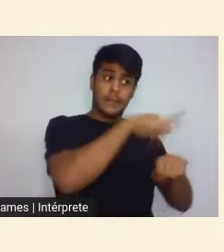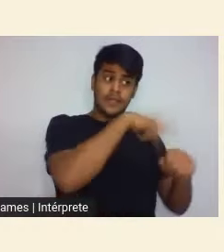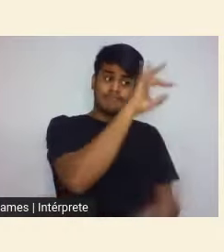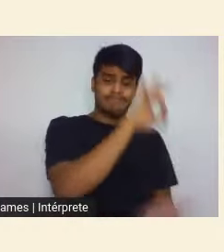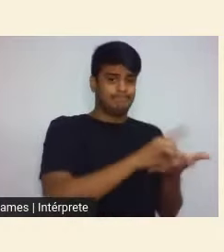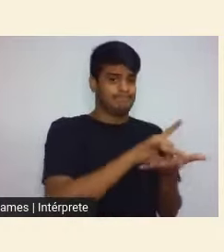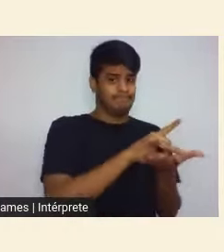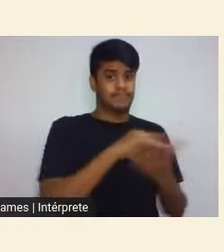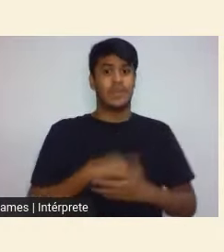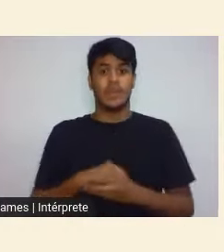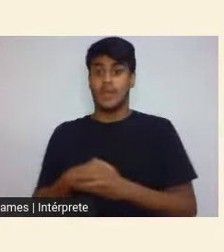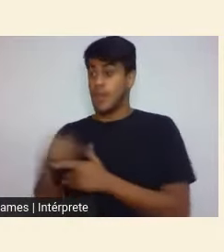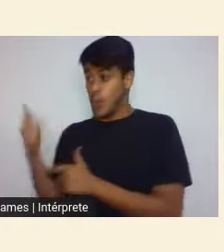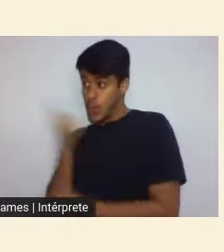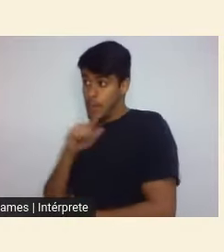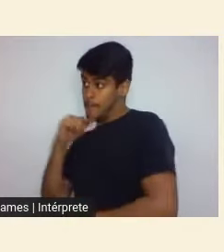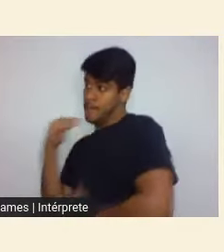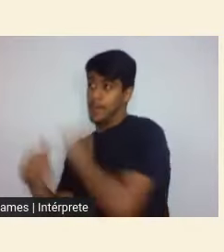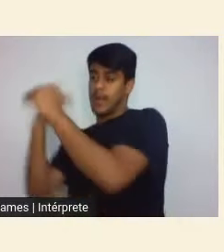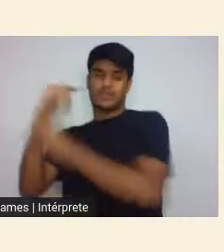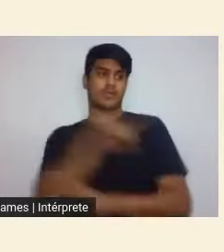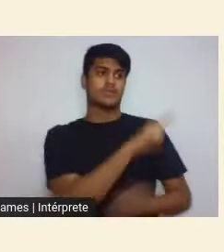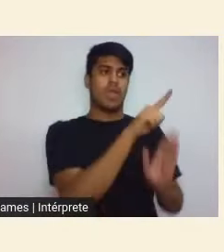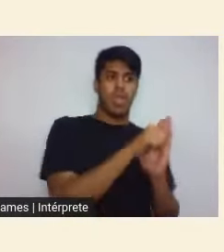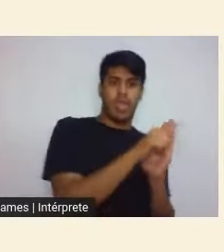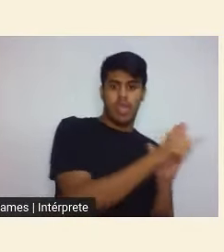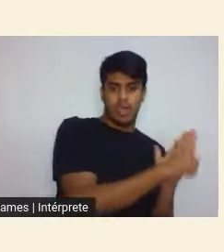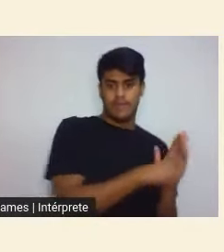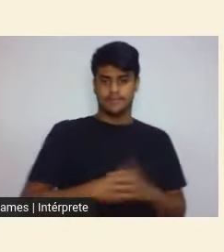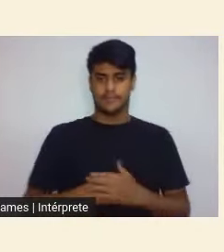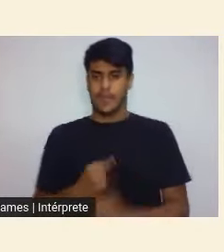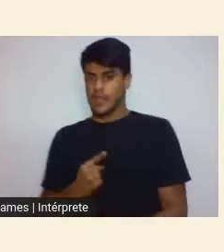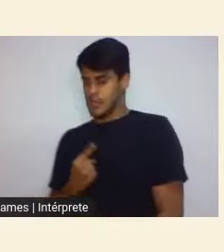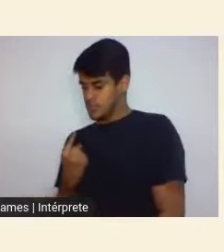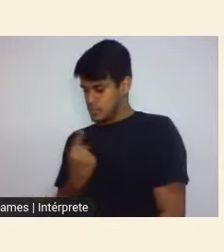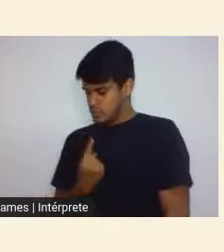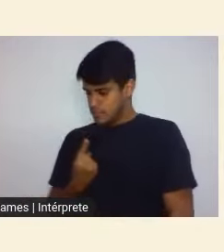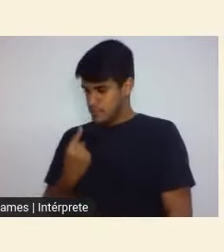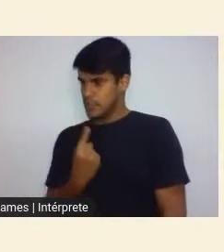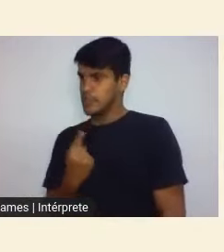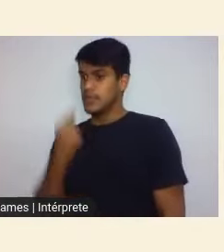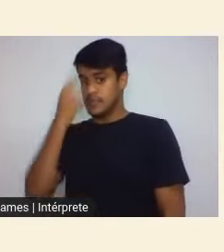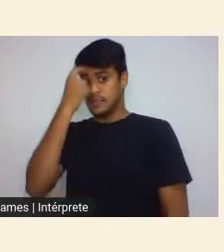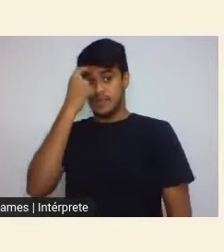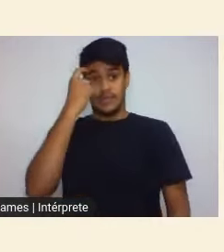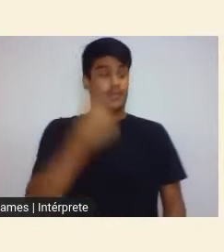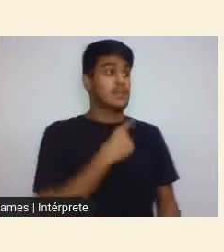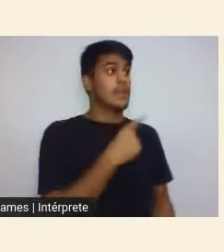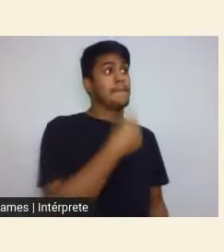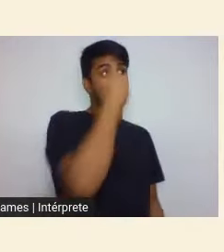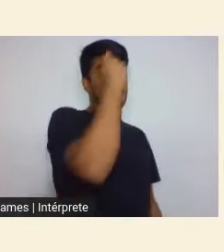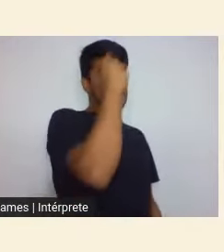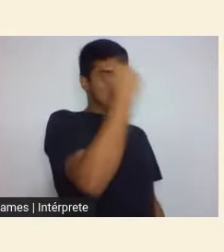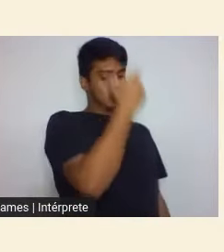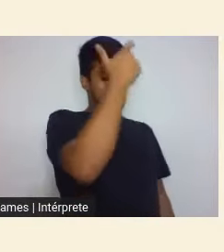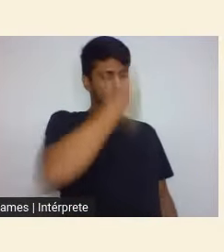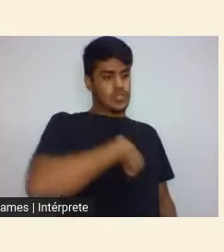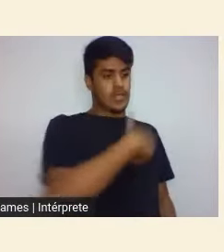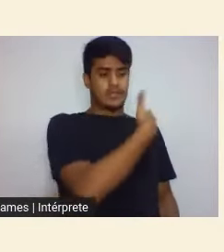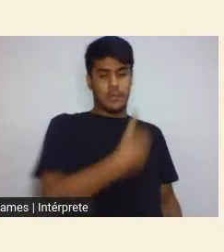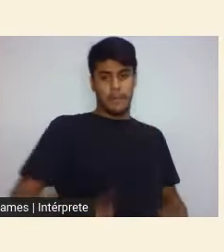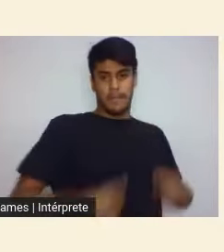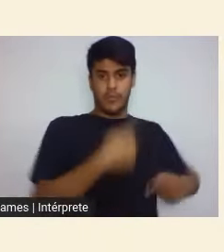progresso contrapondo o atraso, o individualismo paralelo ao personalismo político, a cópia no lugar